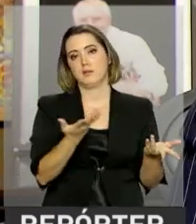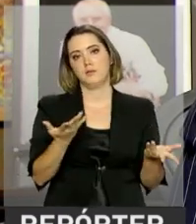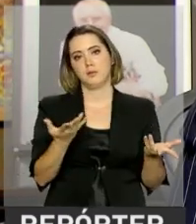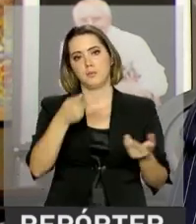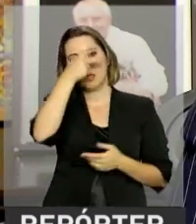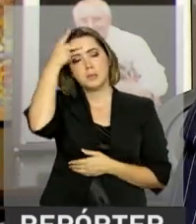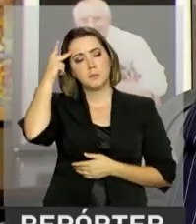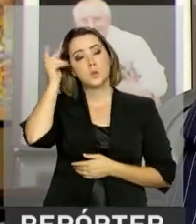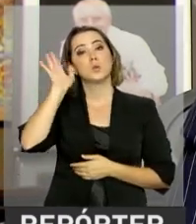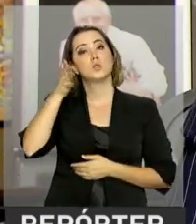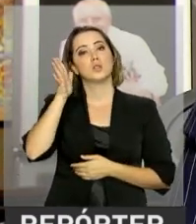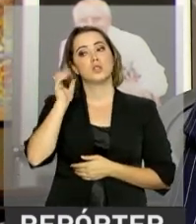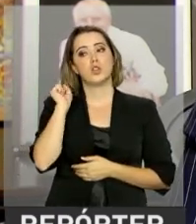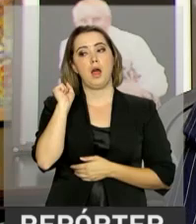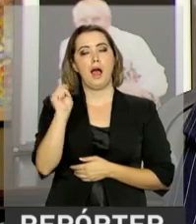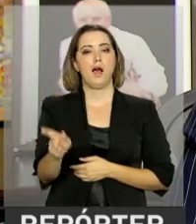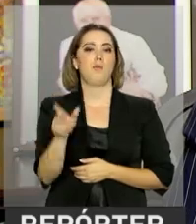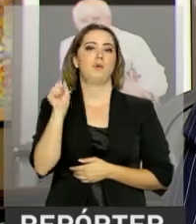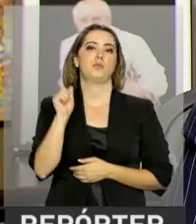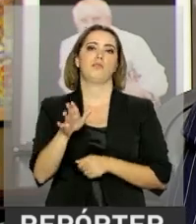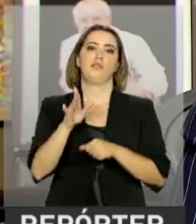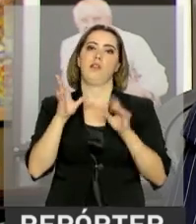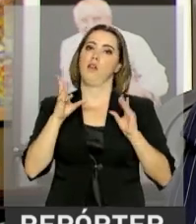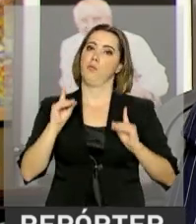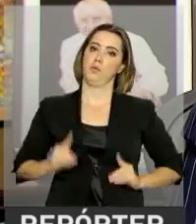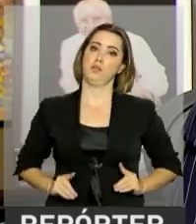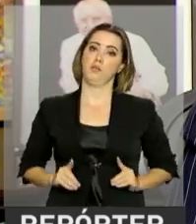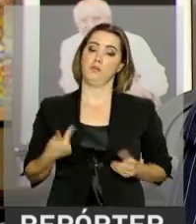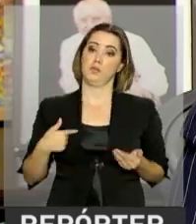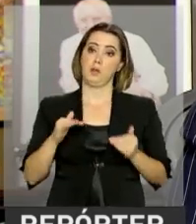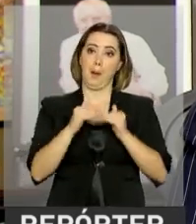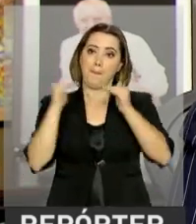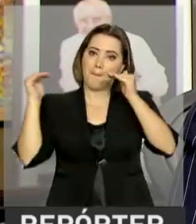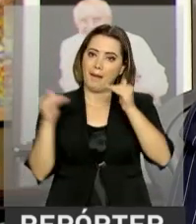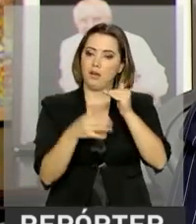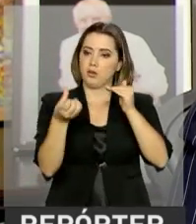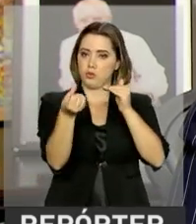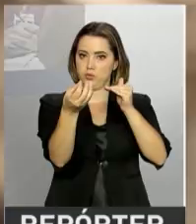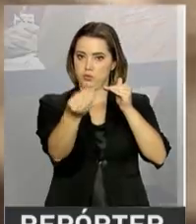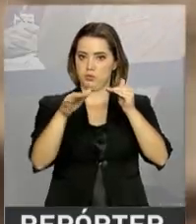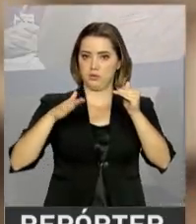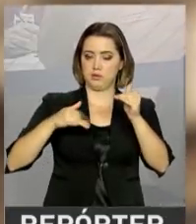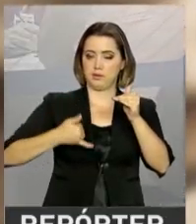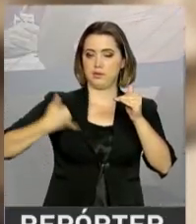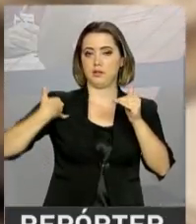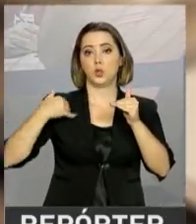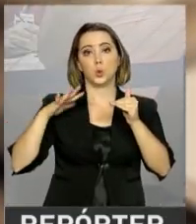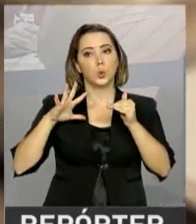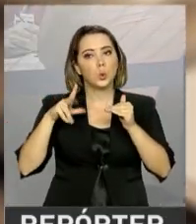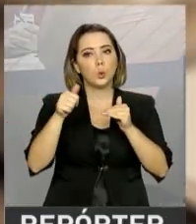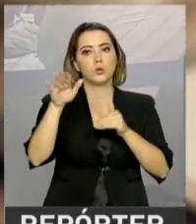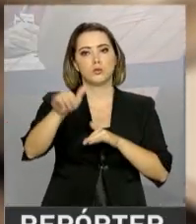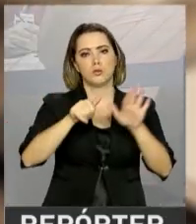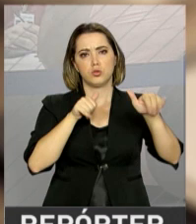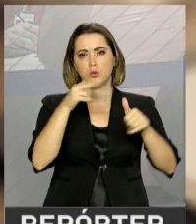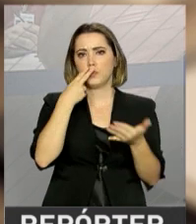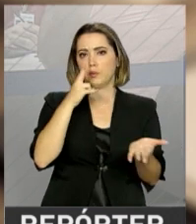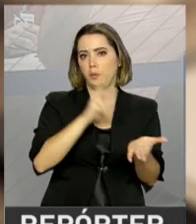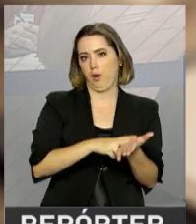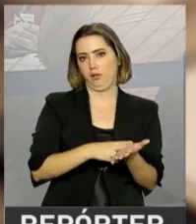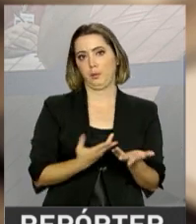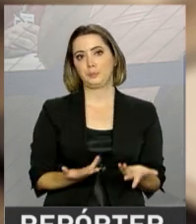por invalidez, de todos aqueles menores de 60 anos serão chamados. Do total de benefícios